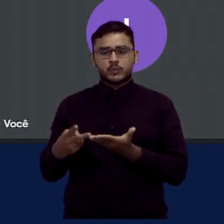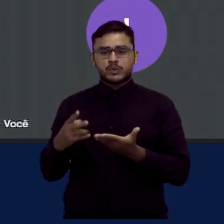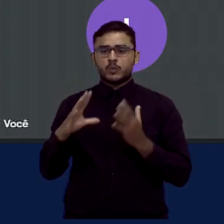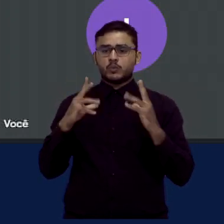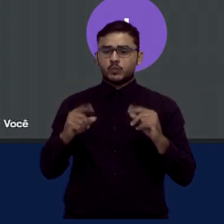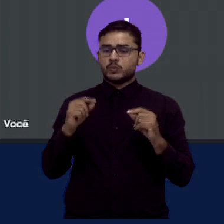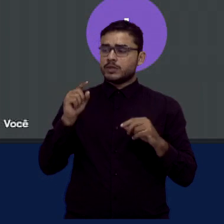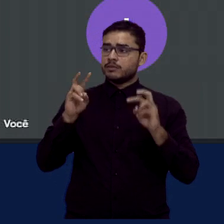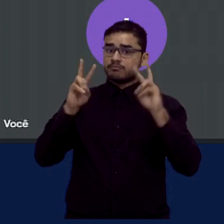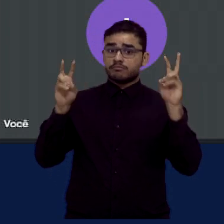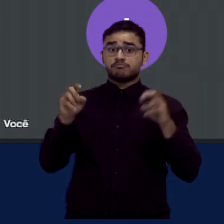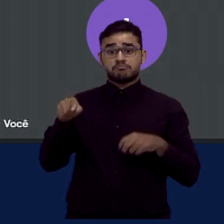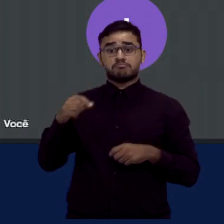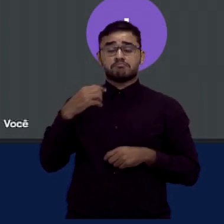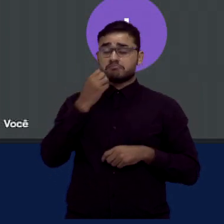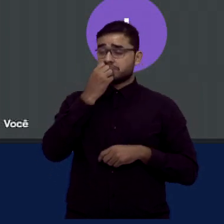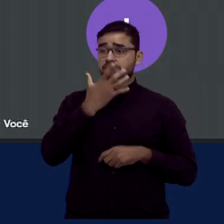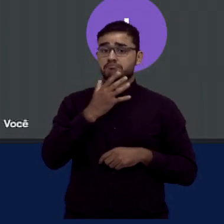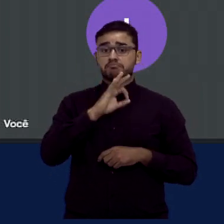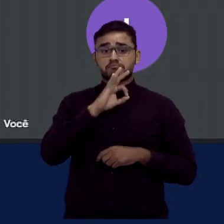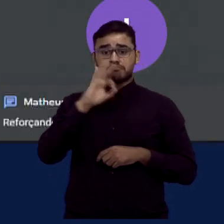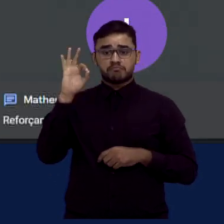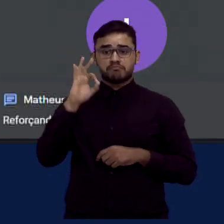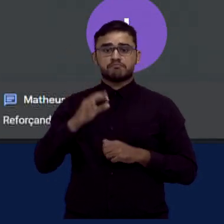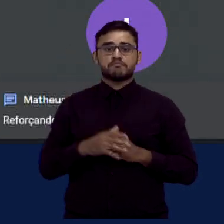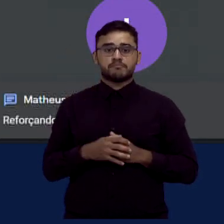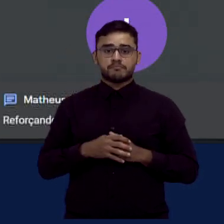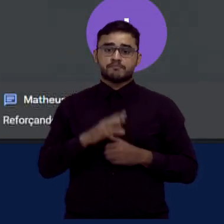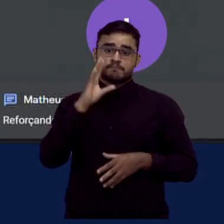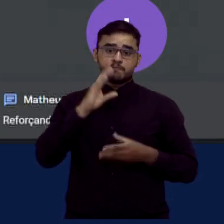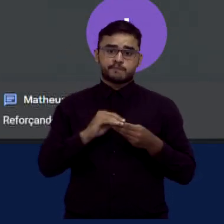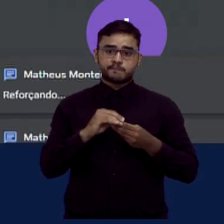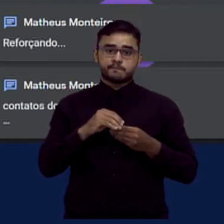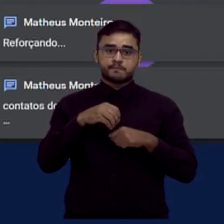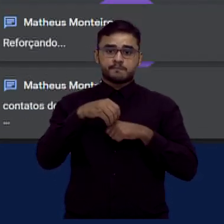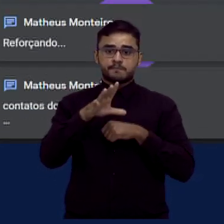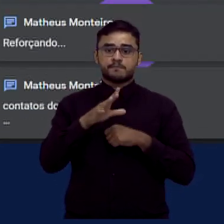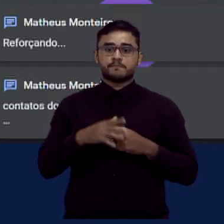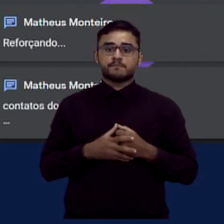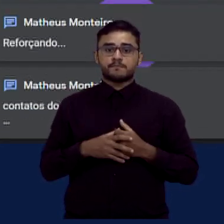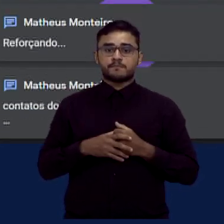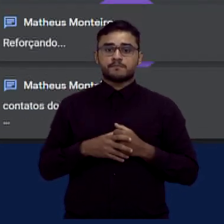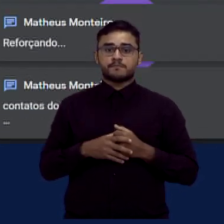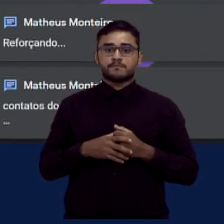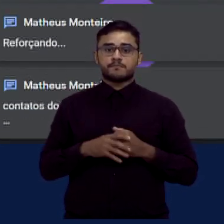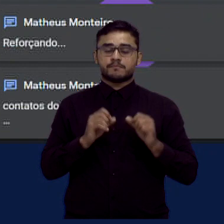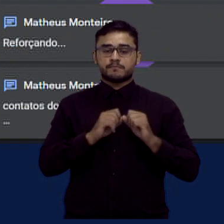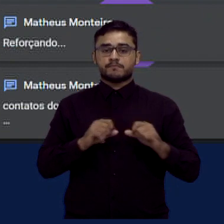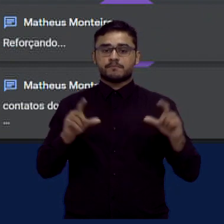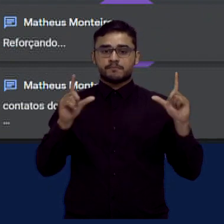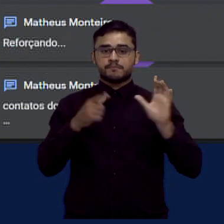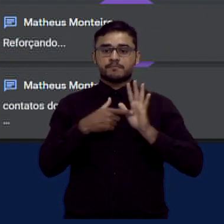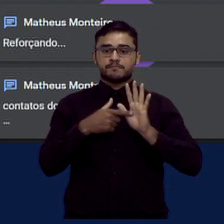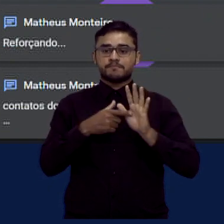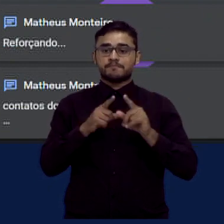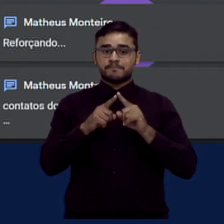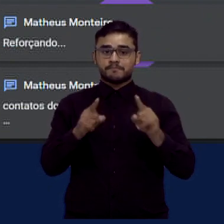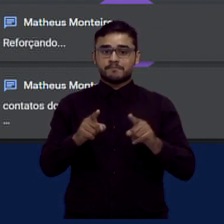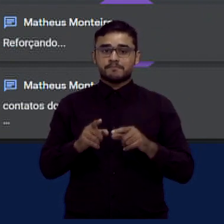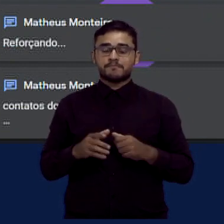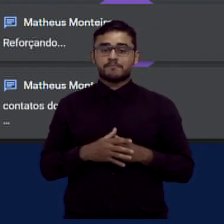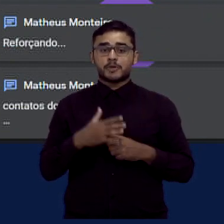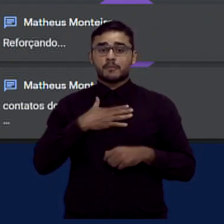bem curioso, é um podcast muito bacana mesmo. Gente, é isso, mostrar o último slide ali. Tem